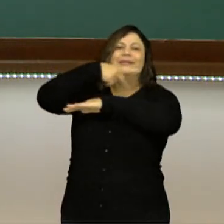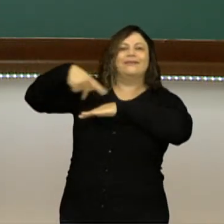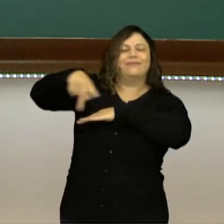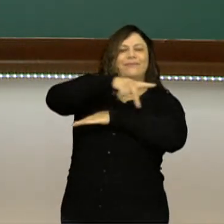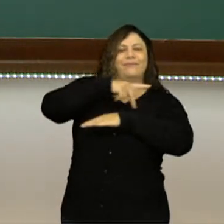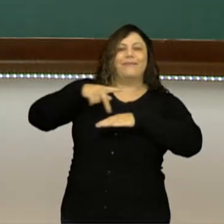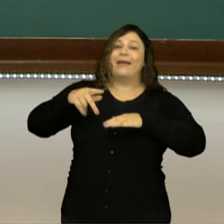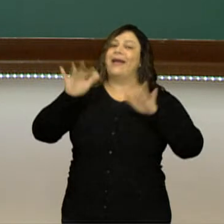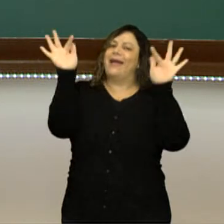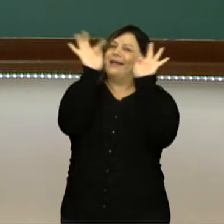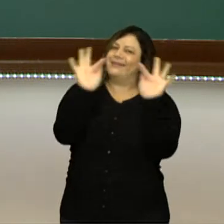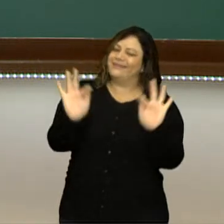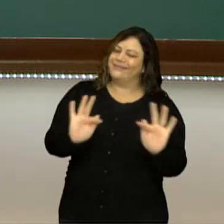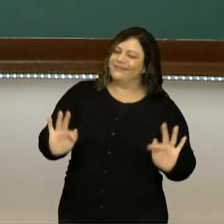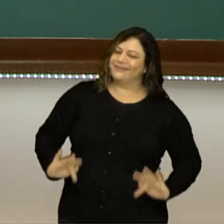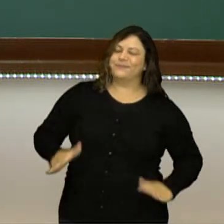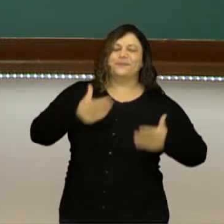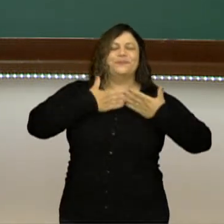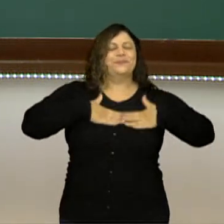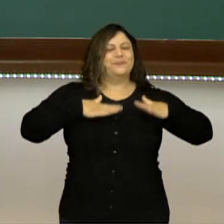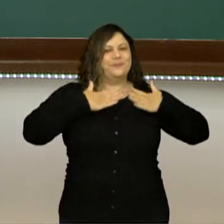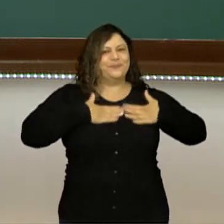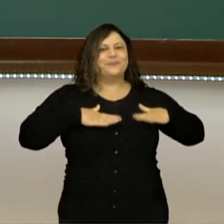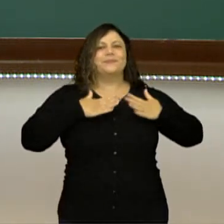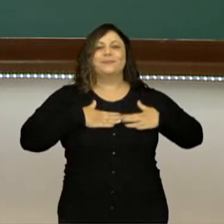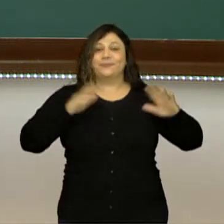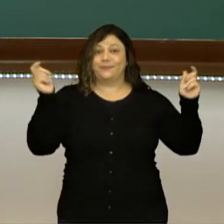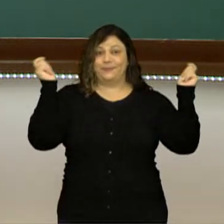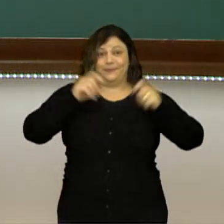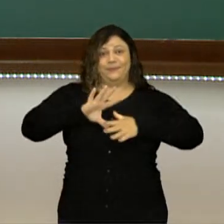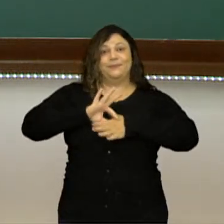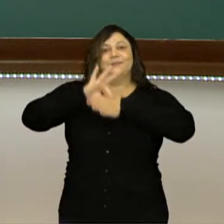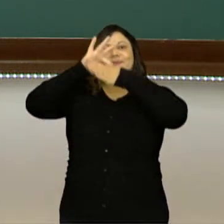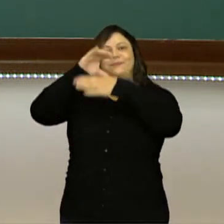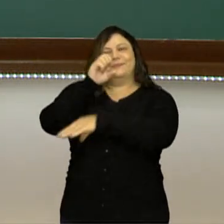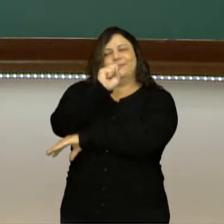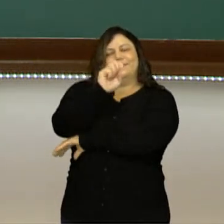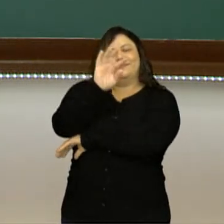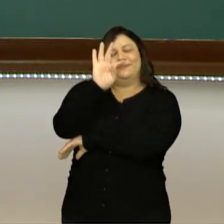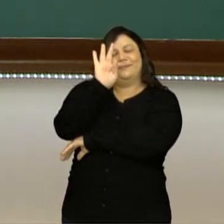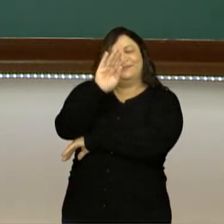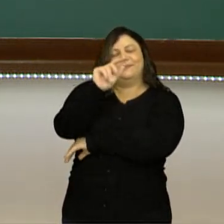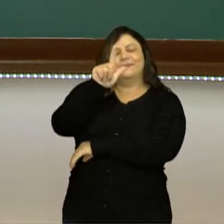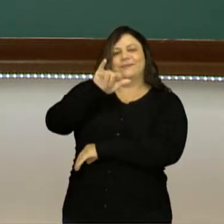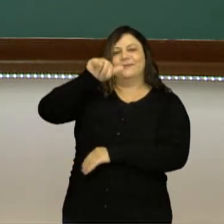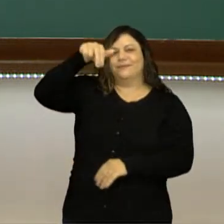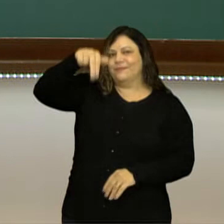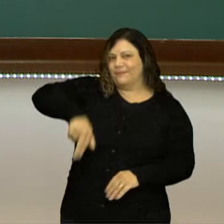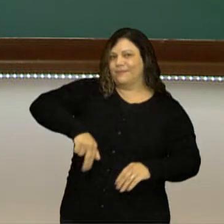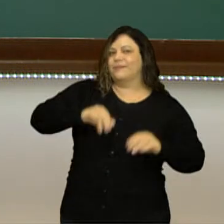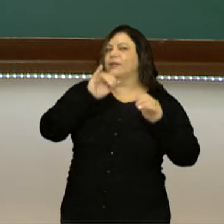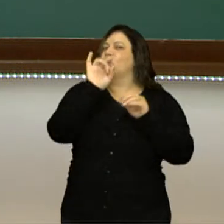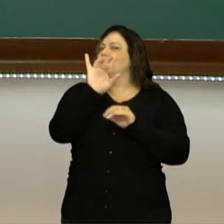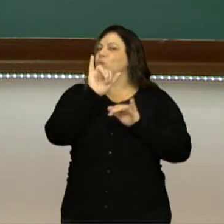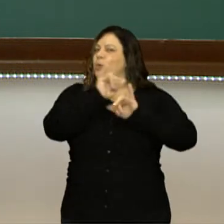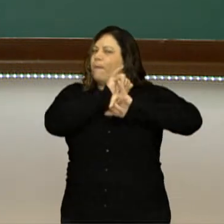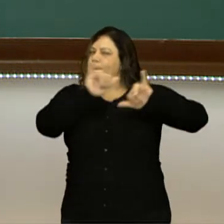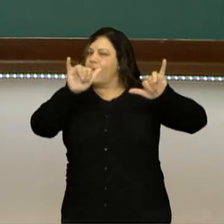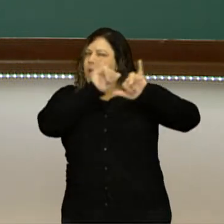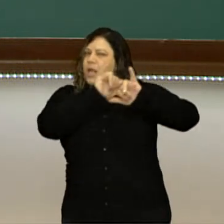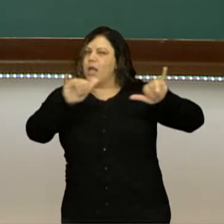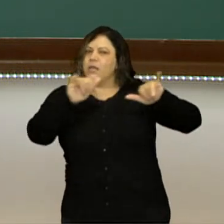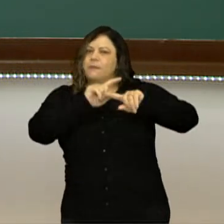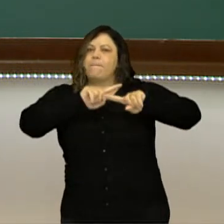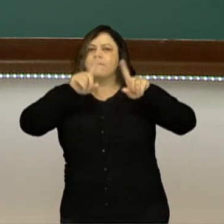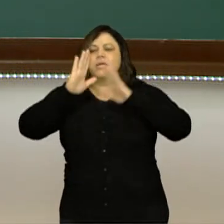muito feliz, essa União Soviética liderada pelo Stalin nas propagandas. Na prática, uma ditadura muito